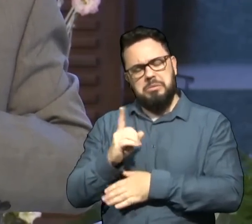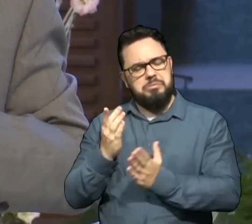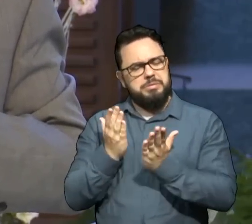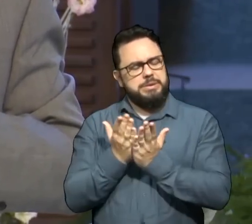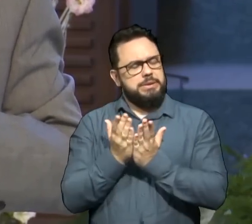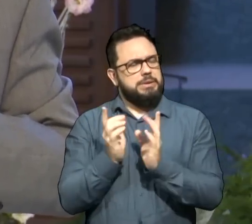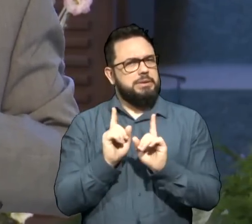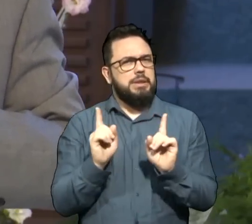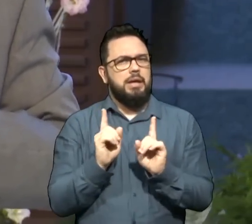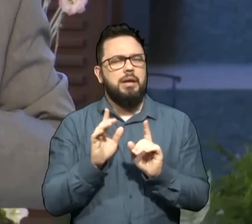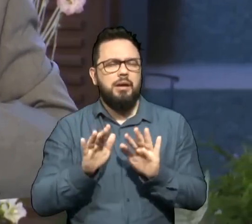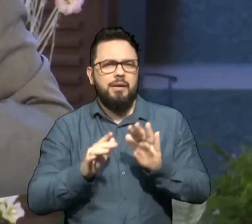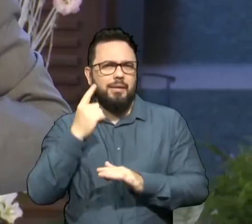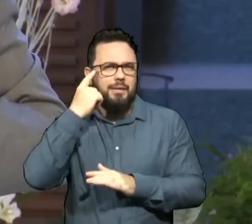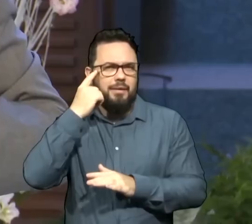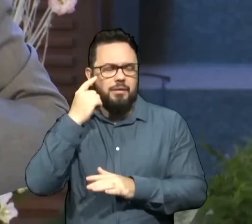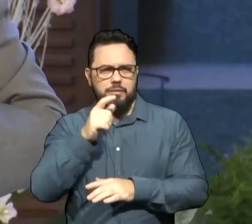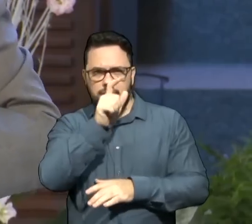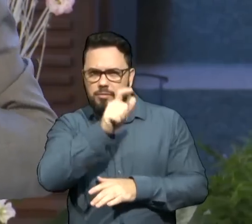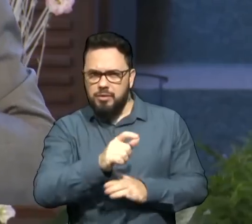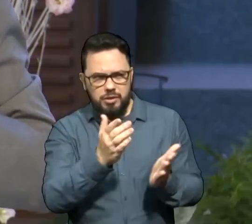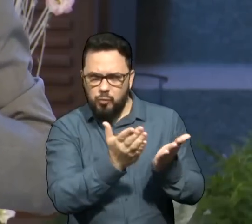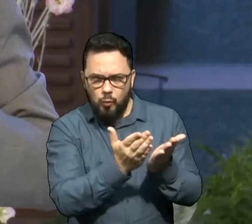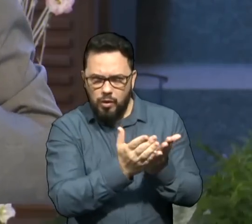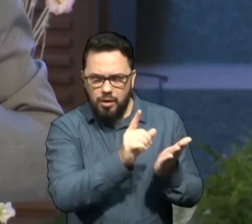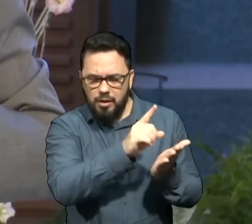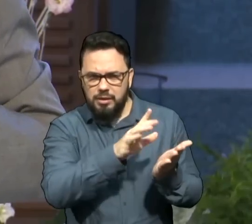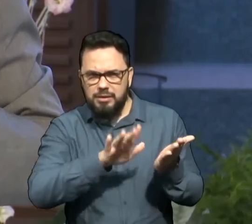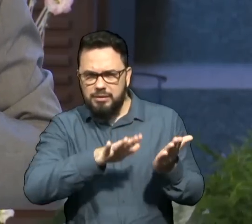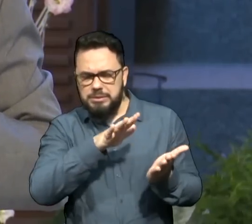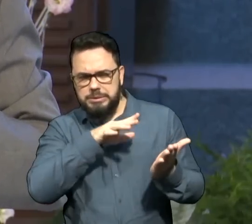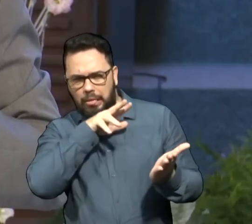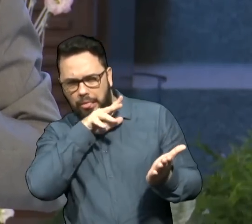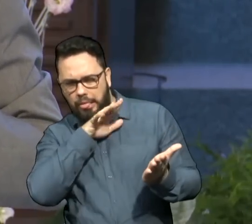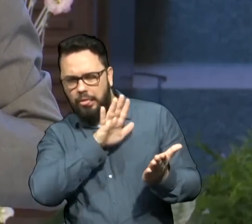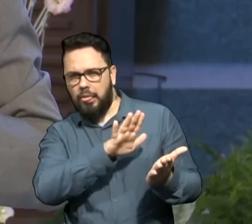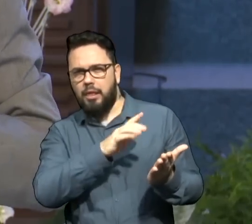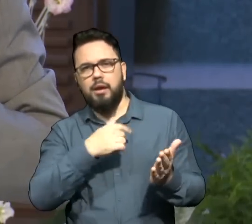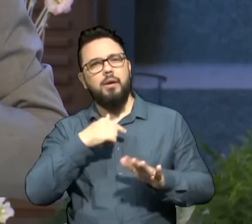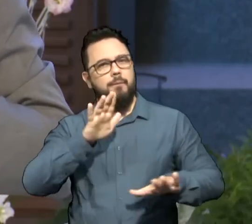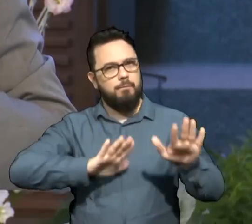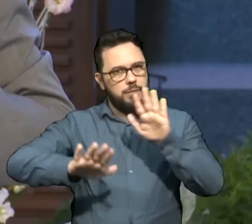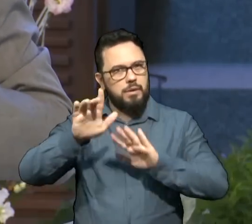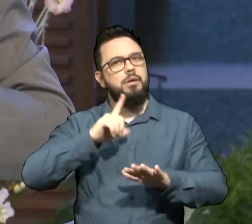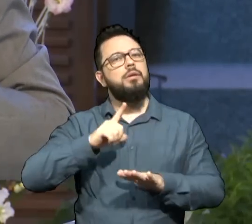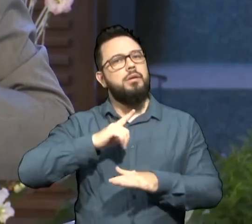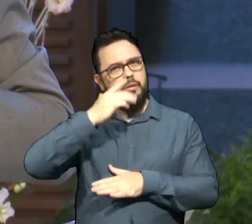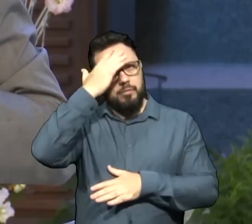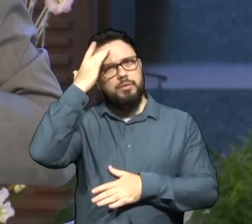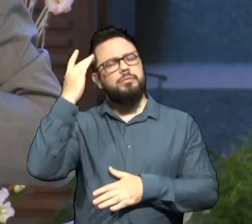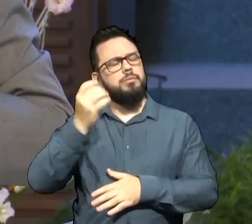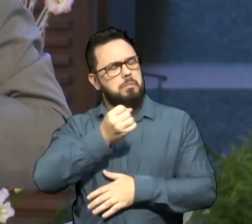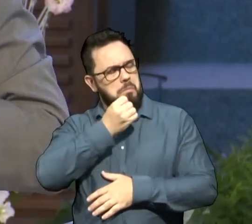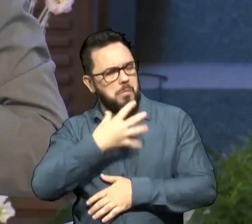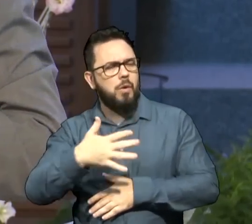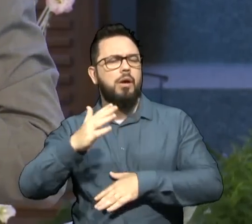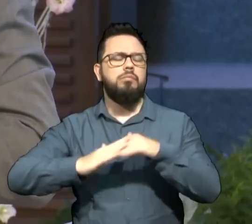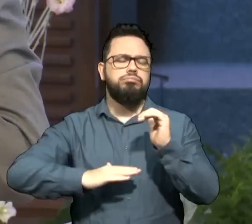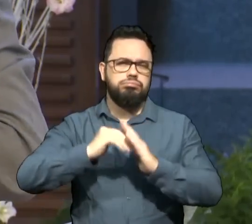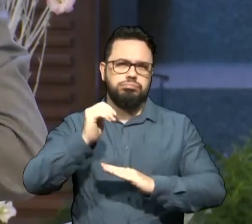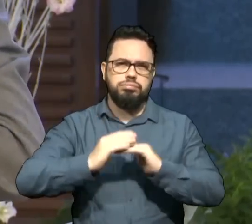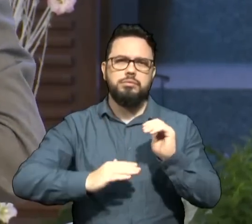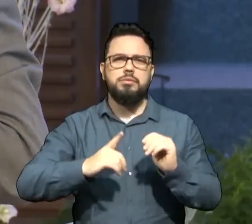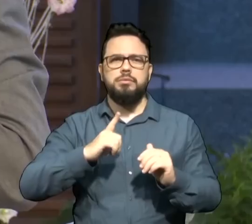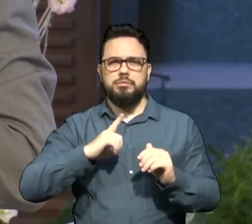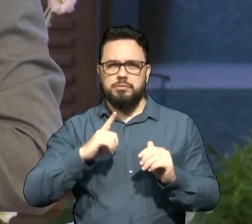pensamos assim alguém que não é cristão não é gente boa eu tenho que cuidar com isso porque há muita gente boa que não é cristão tem muito